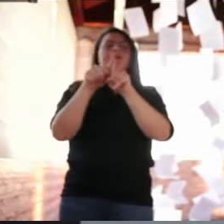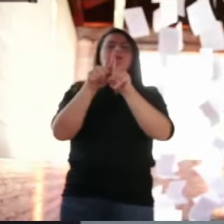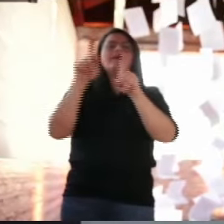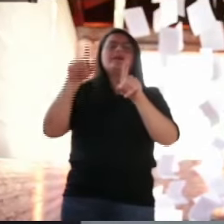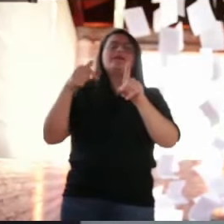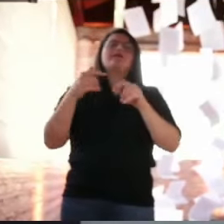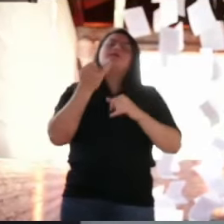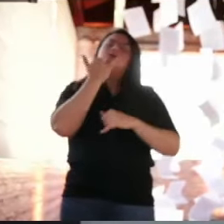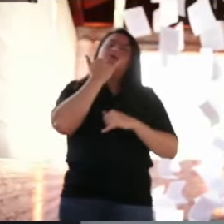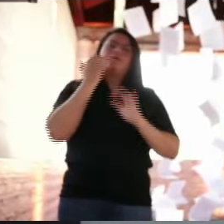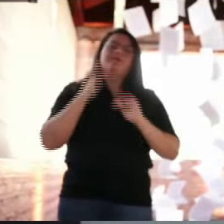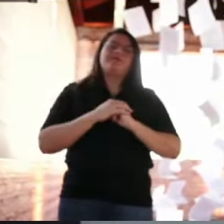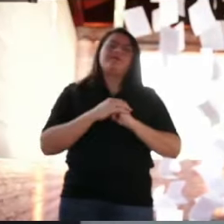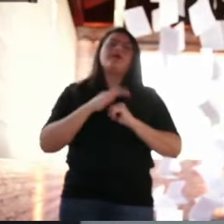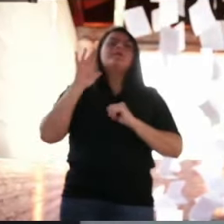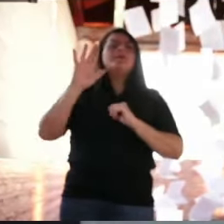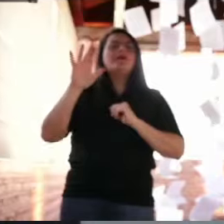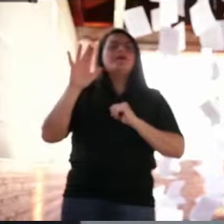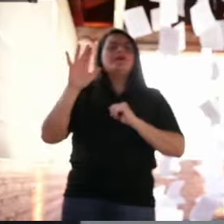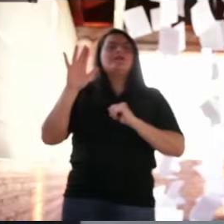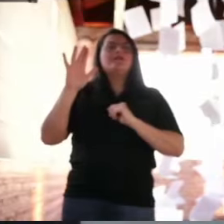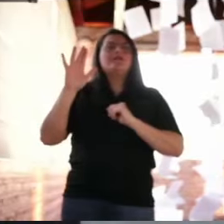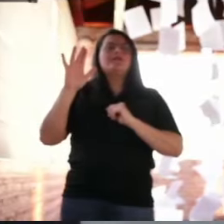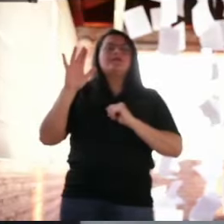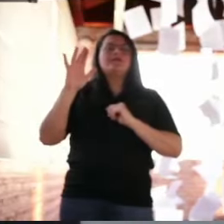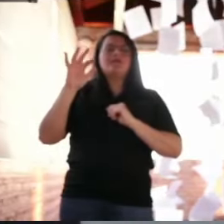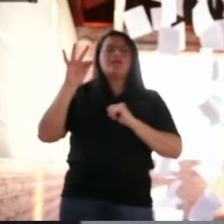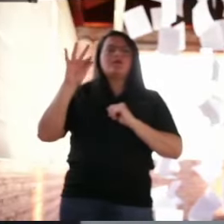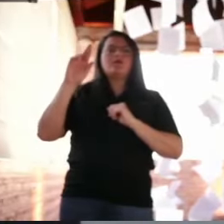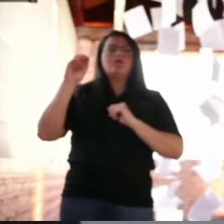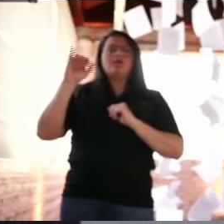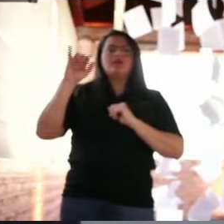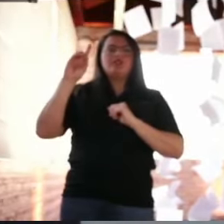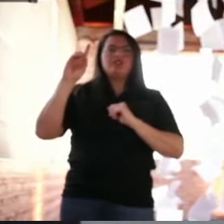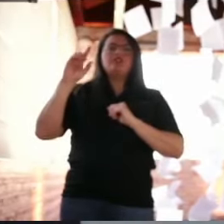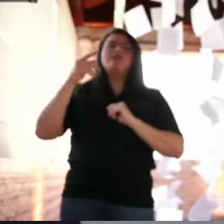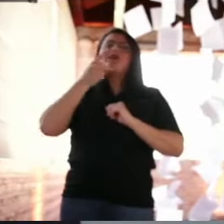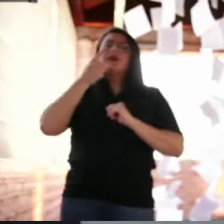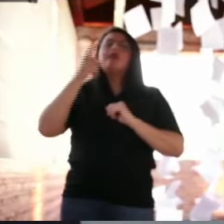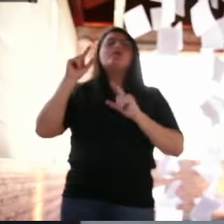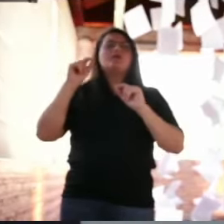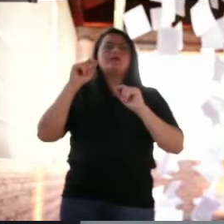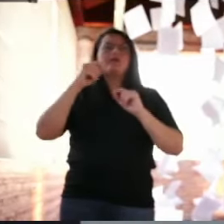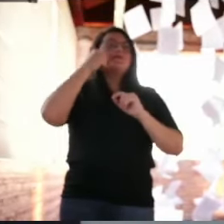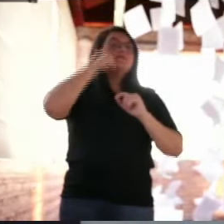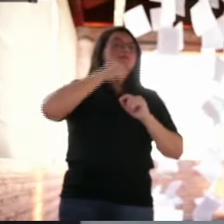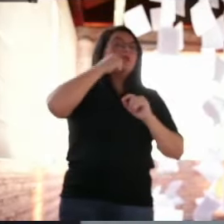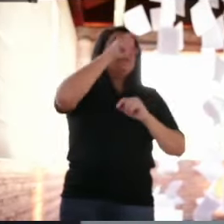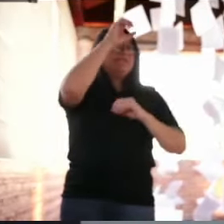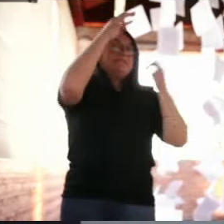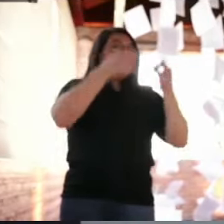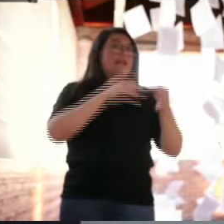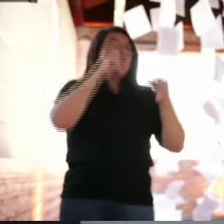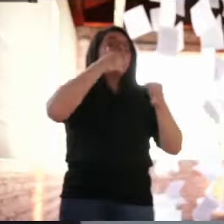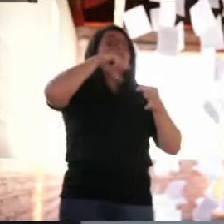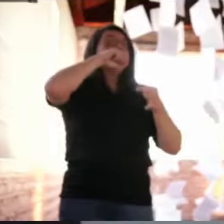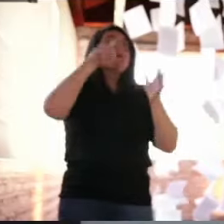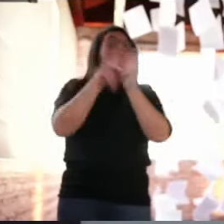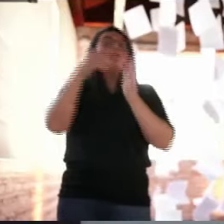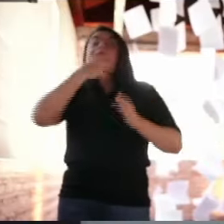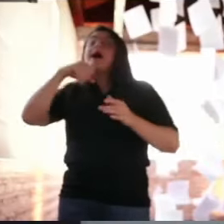desculpa tá sem mais de 100 anos atrás mas o Freud dizia que o ideal de uma esposa se tornar mãe do marido corta